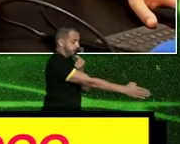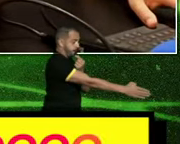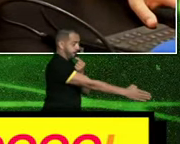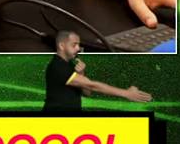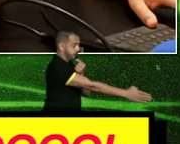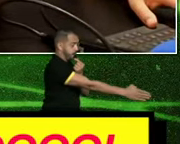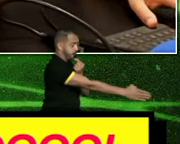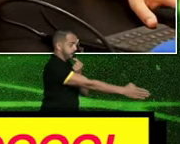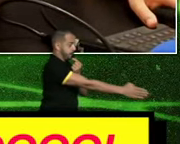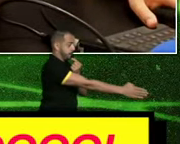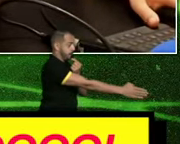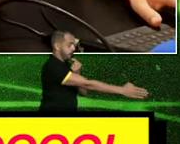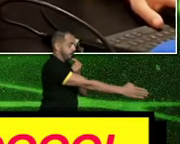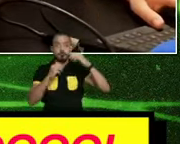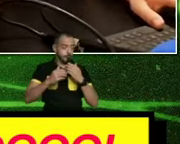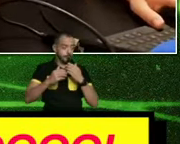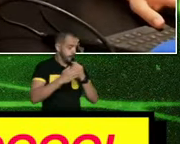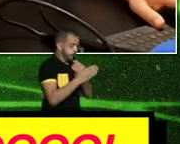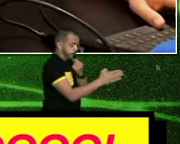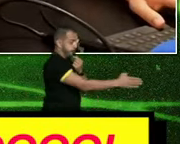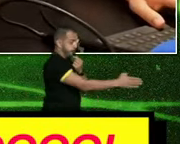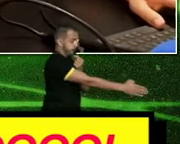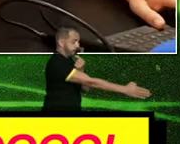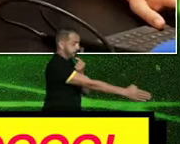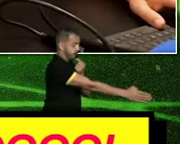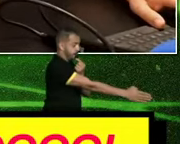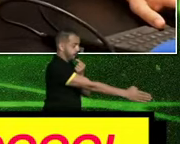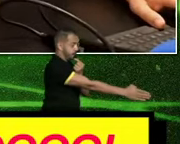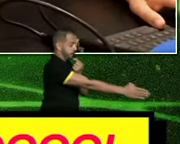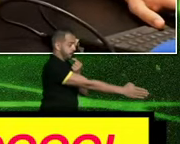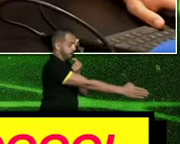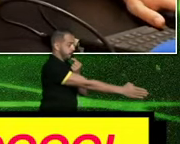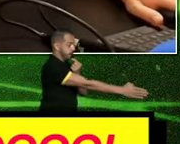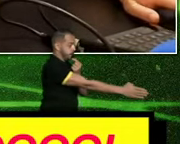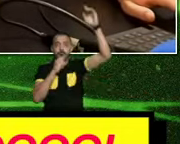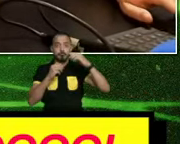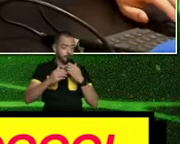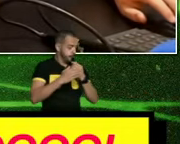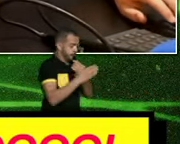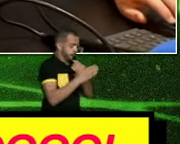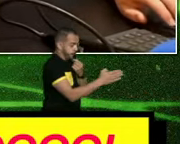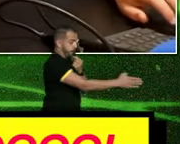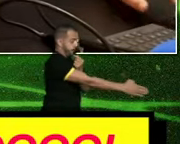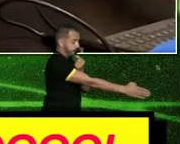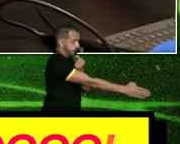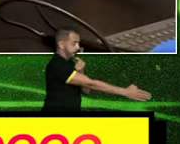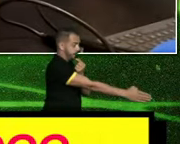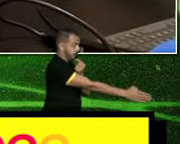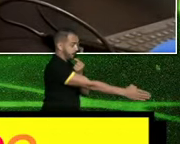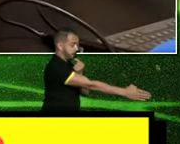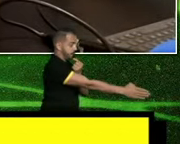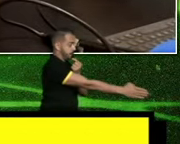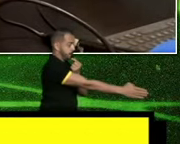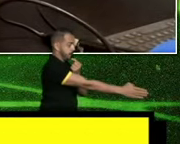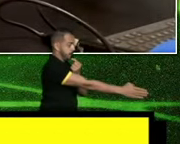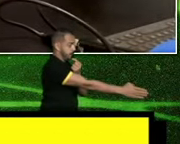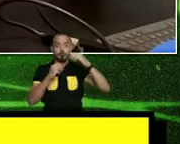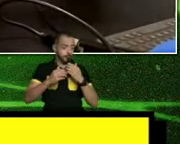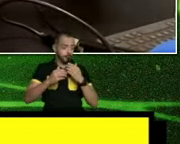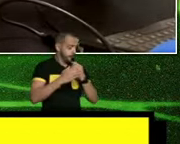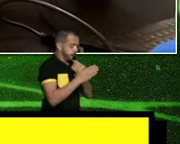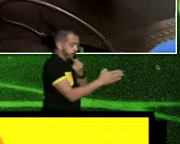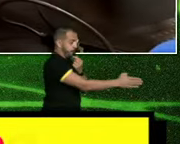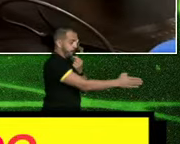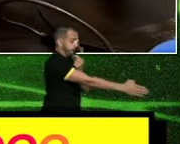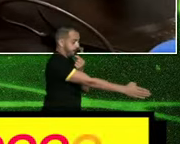Saria um lançamento Espetacular me pareceu do zaro a infiltração como o